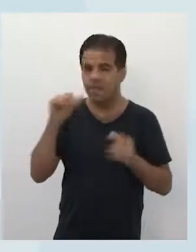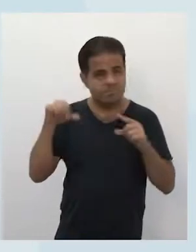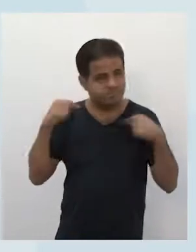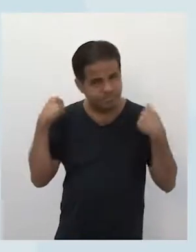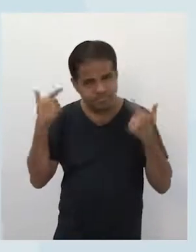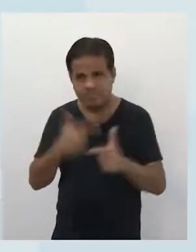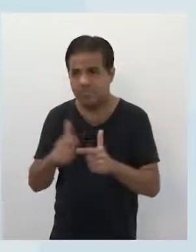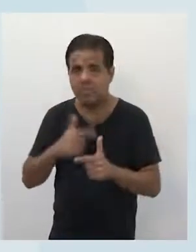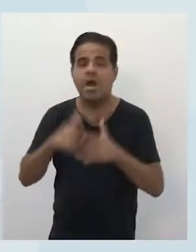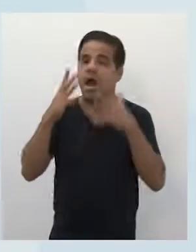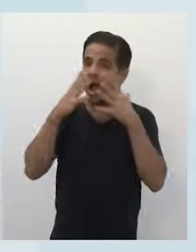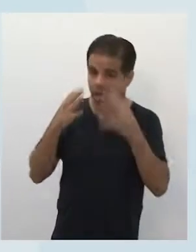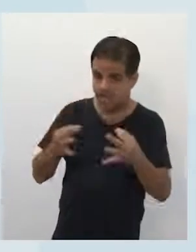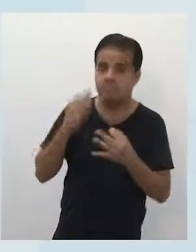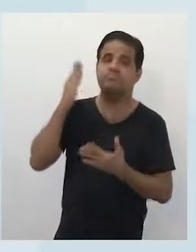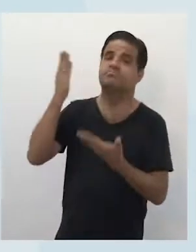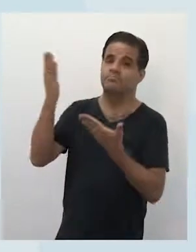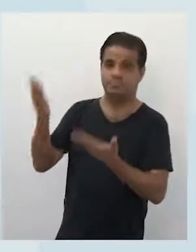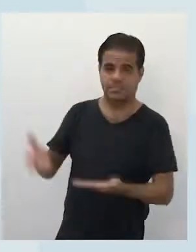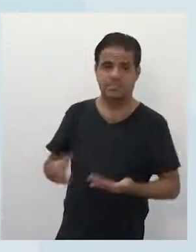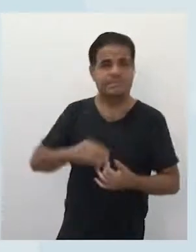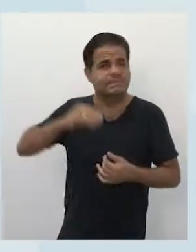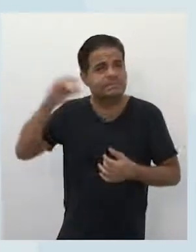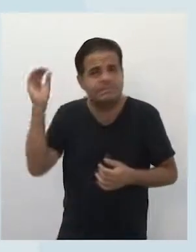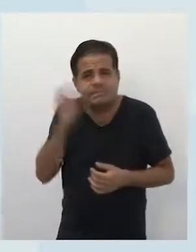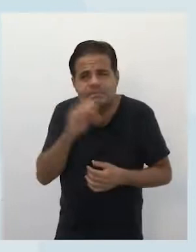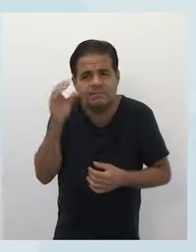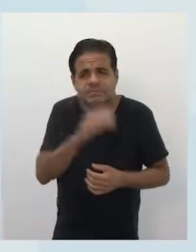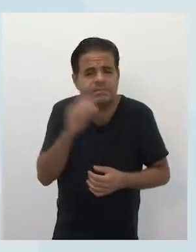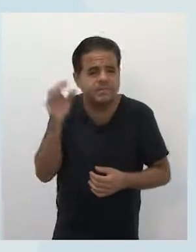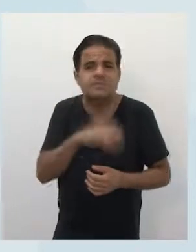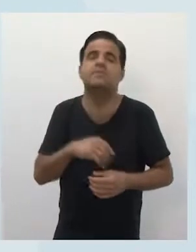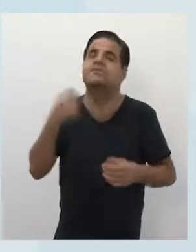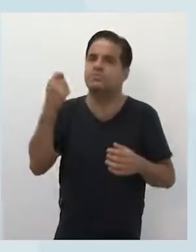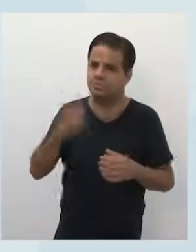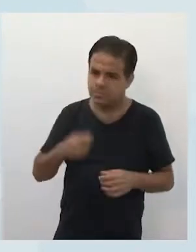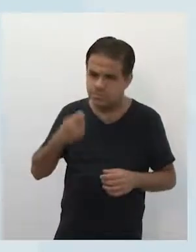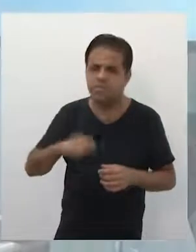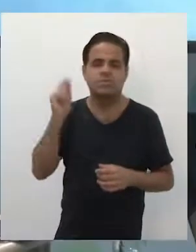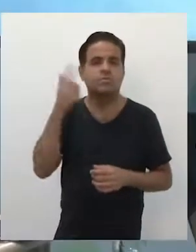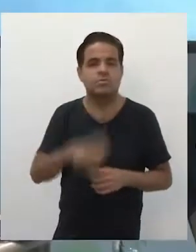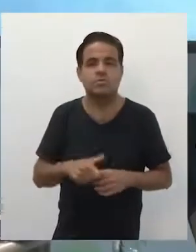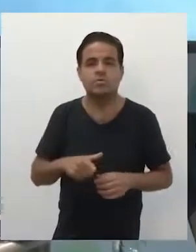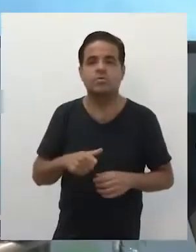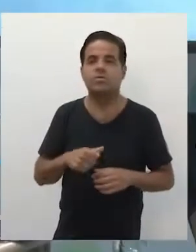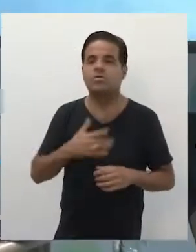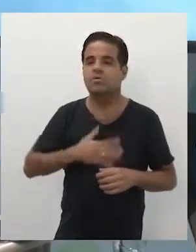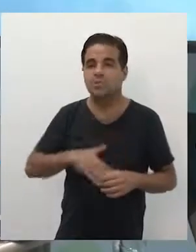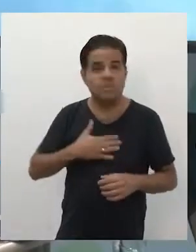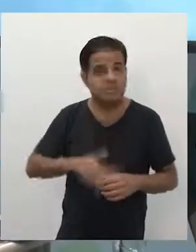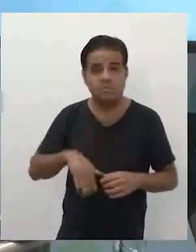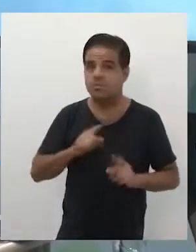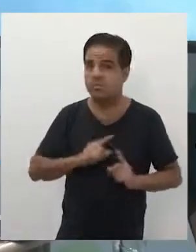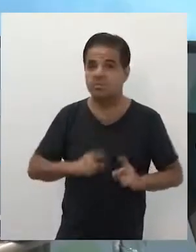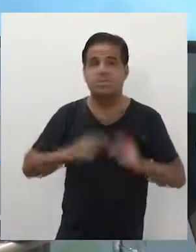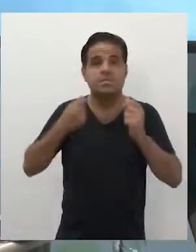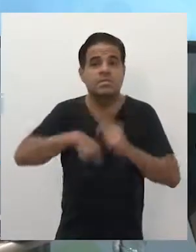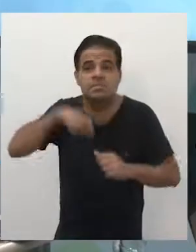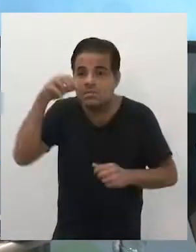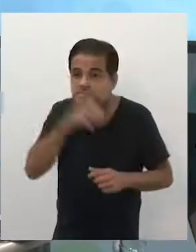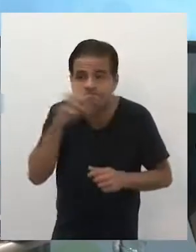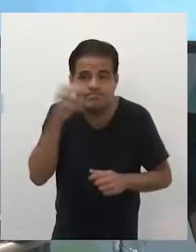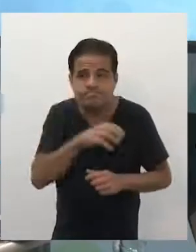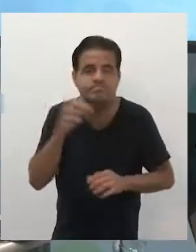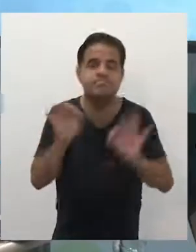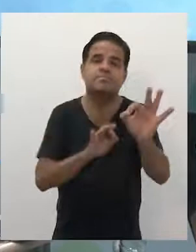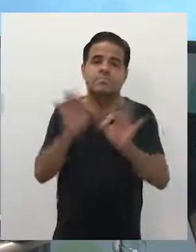agravando. Atenção, atenção para isso. Emergência, né? Novamente, emergência não é algo tranquilo. Precisamos de urgência